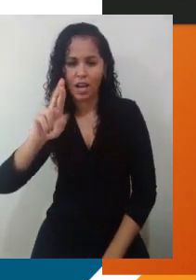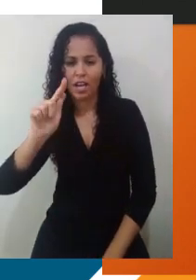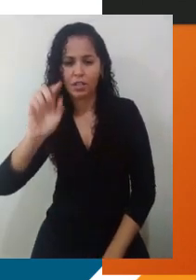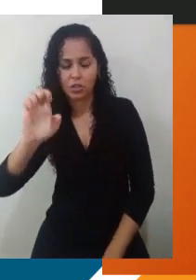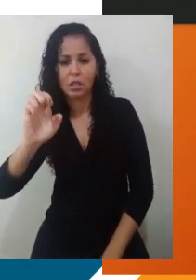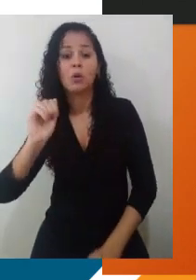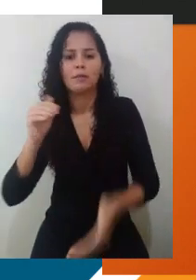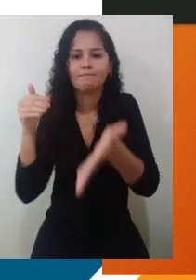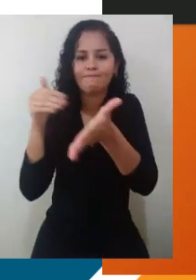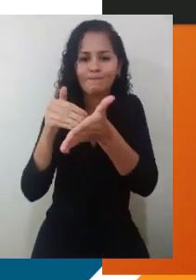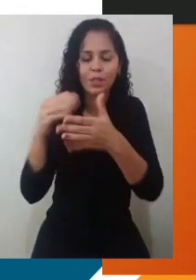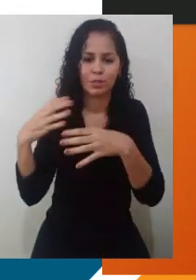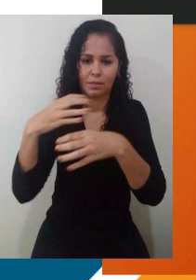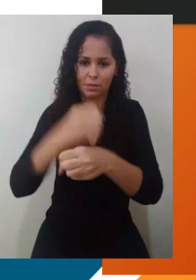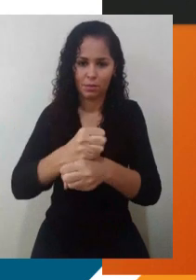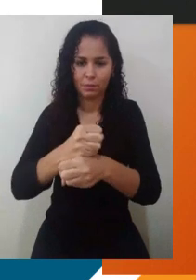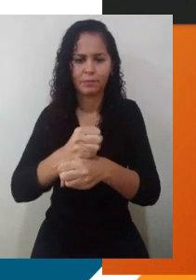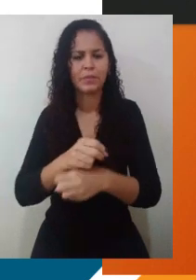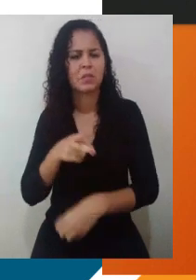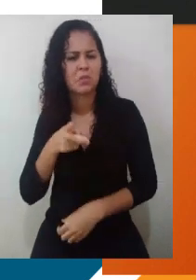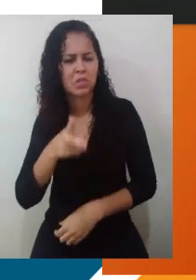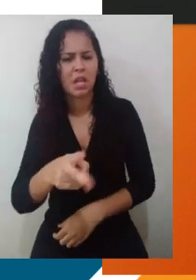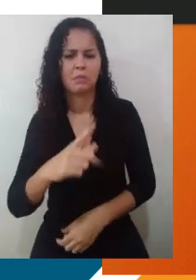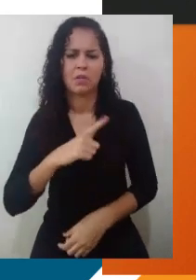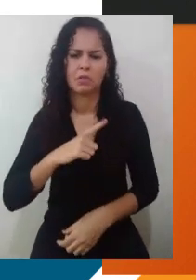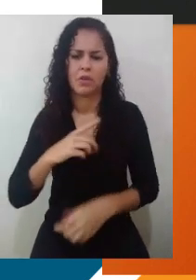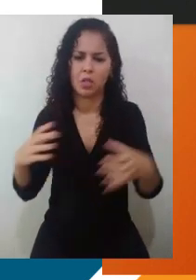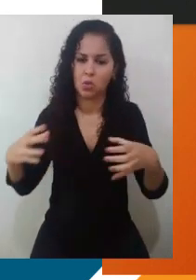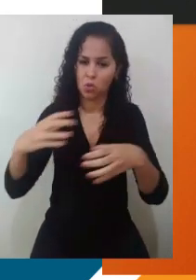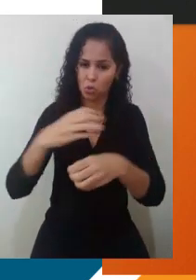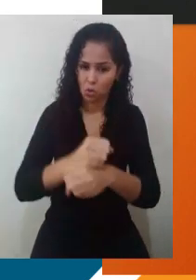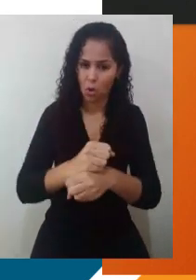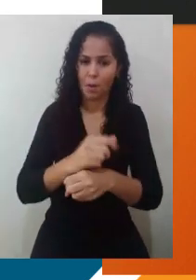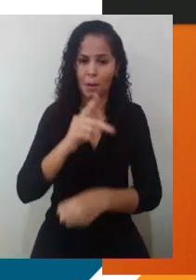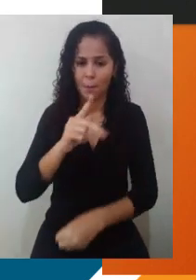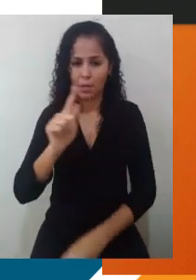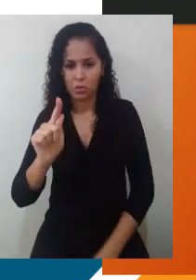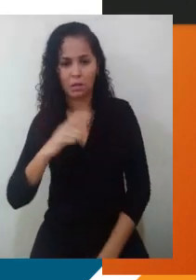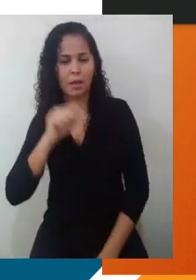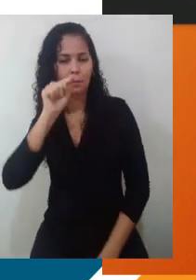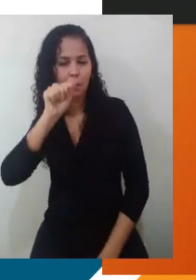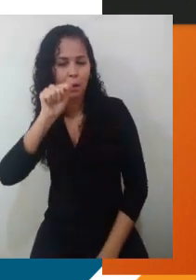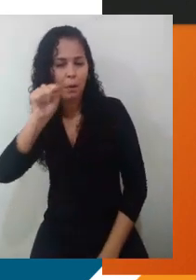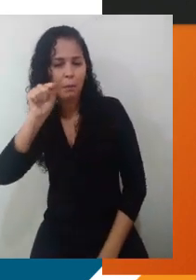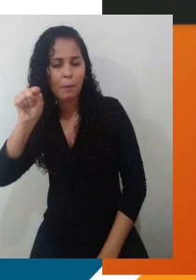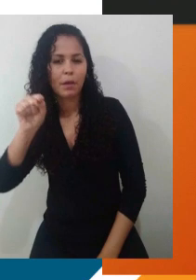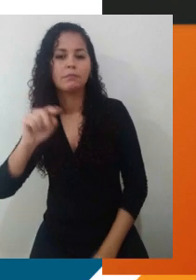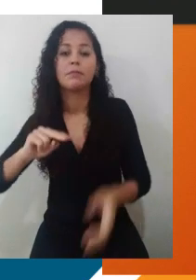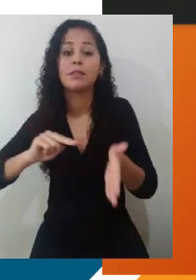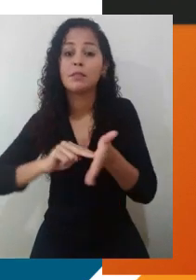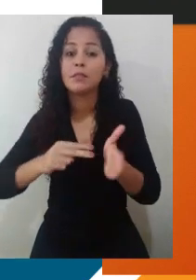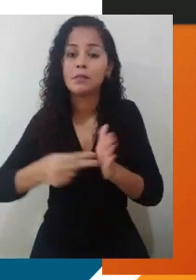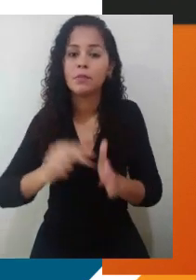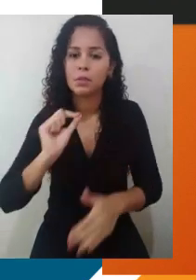soma. Portanto, toda vez que você se deparar com uma soma de PG seguida de 3 pontinhos, isso quer dizer que o avaliador